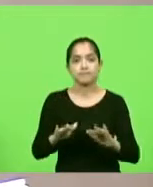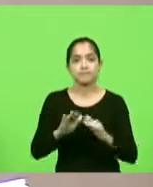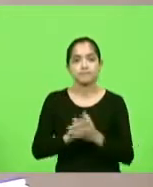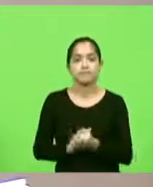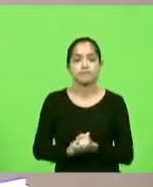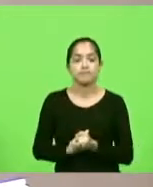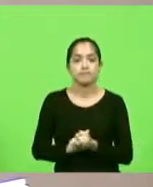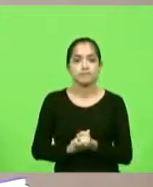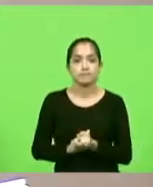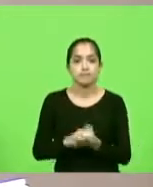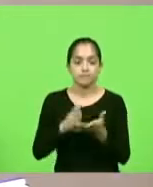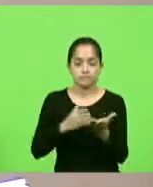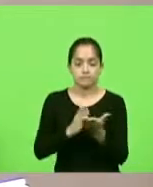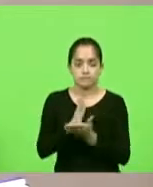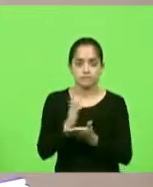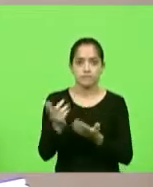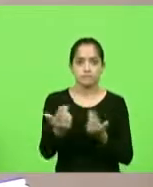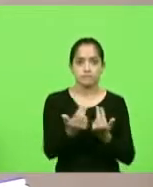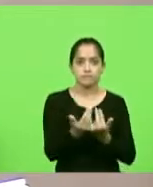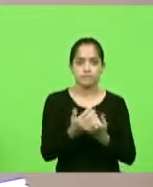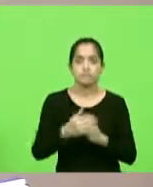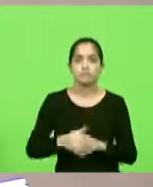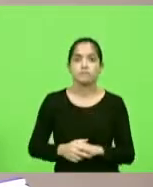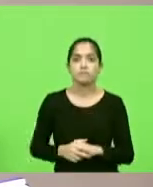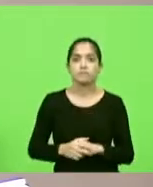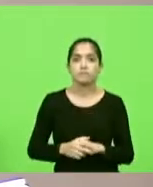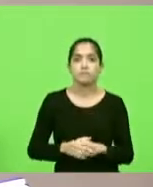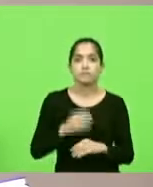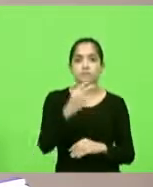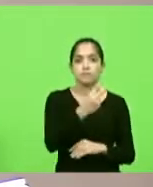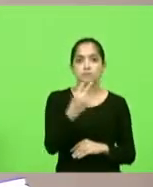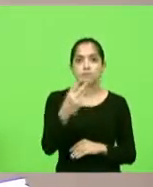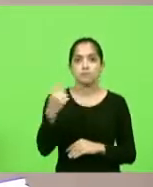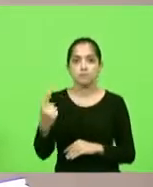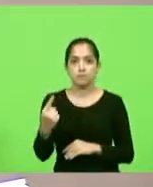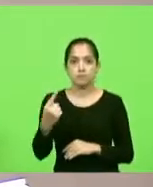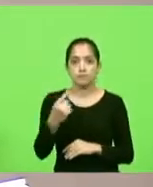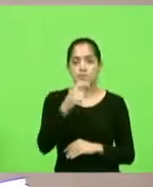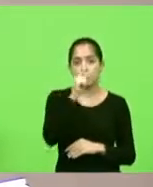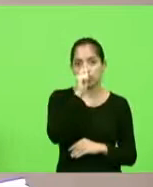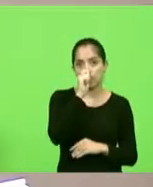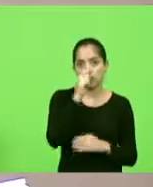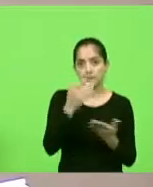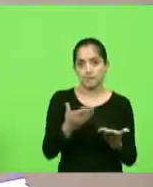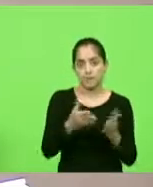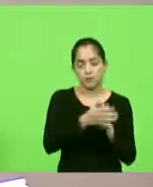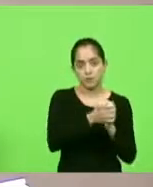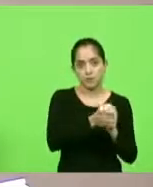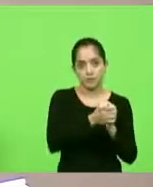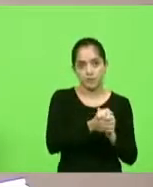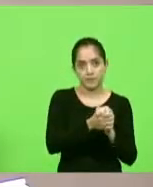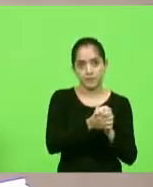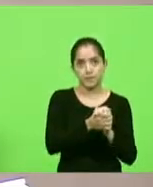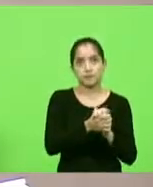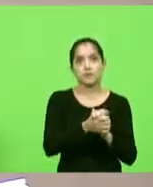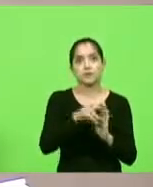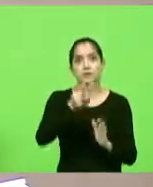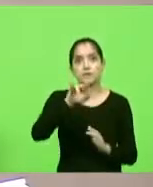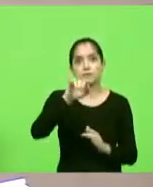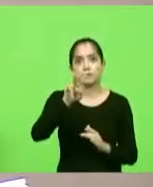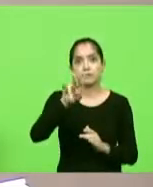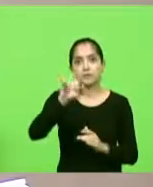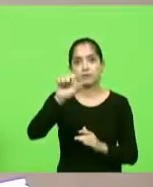como se encontram. Aprovado por unanimidade. Moção 221, autor deputado João Amin, cumprimentando a senhora Vivian